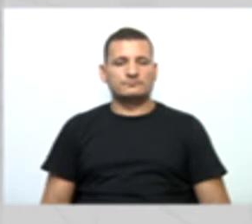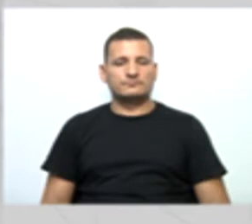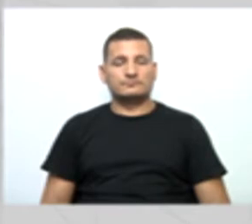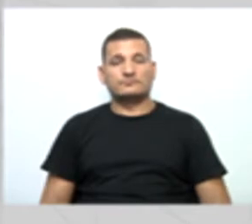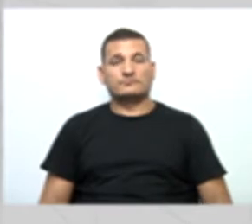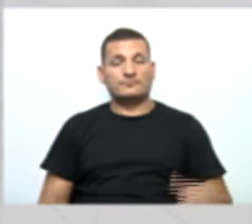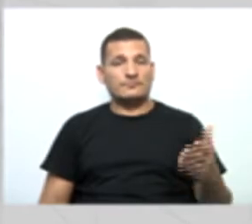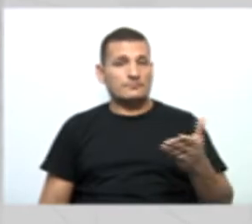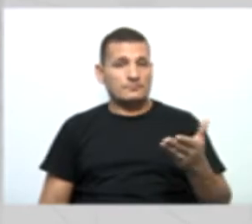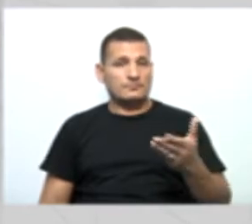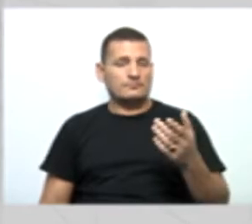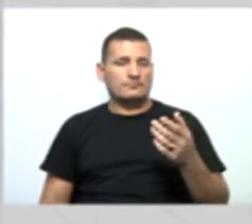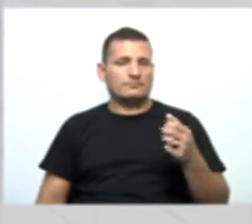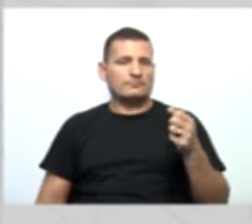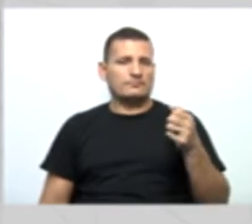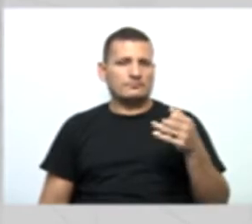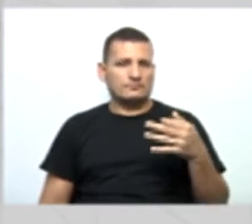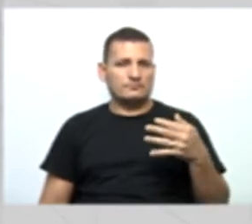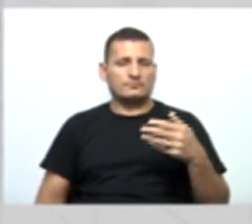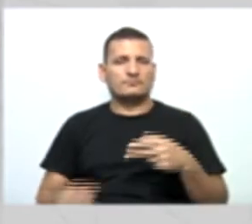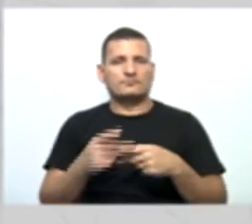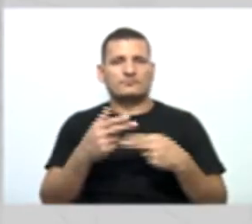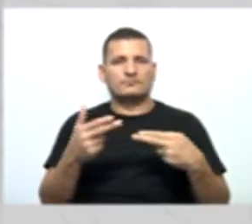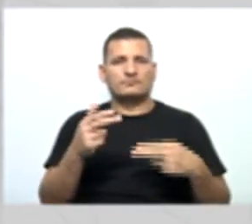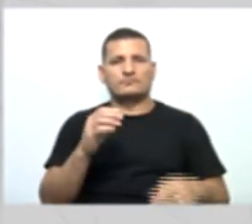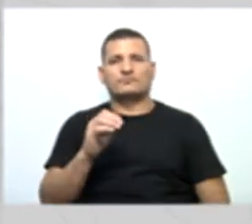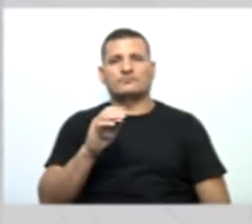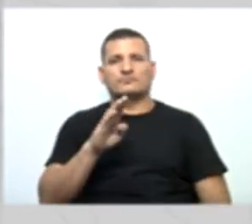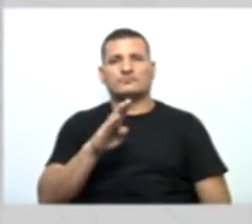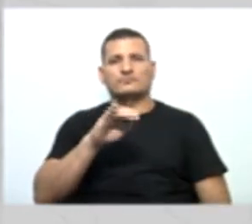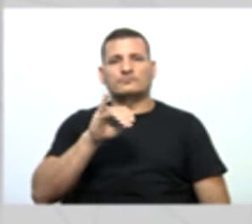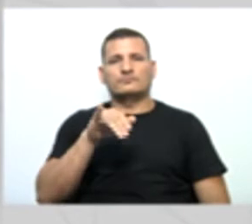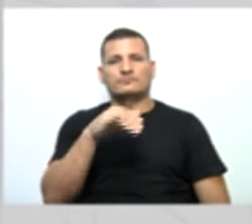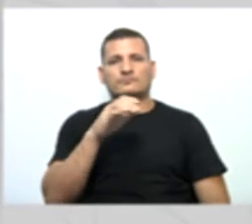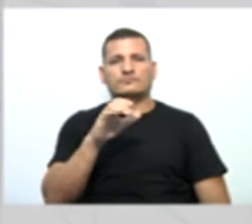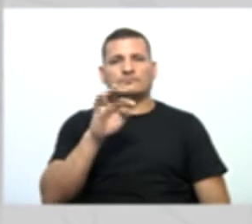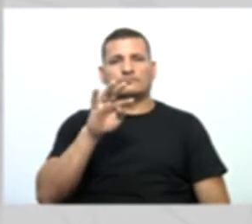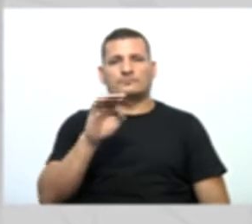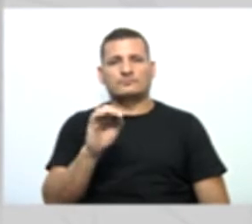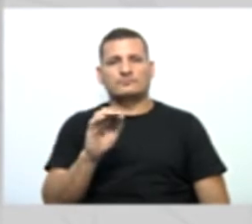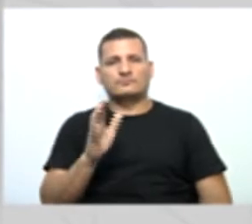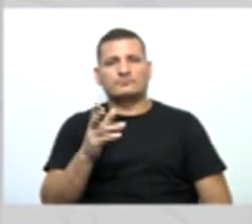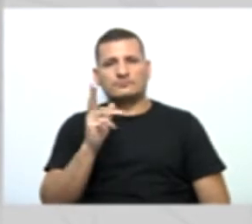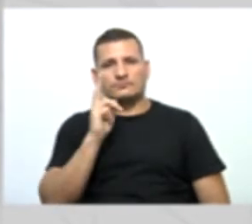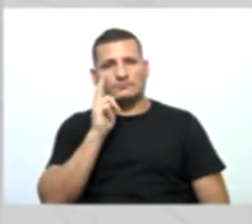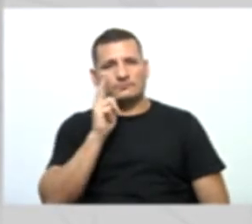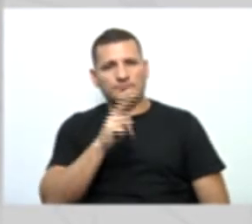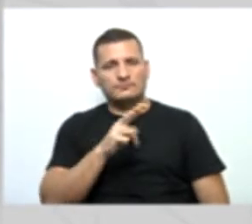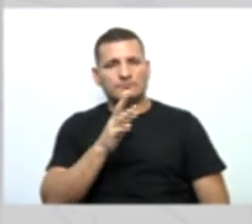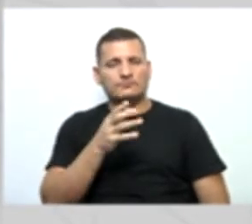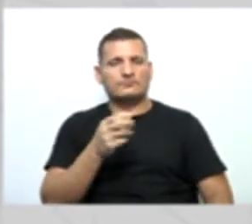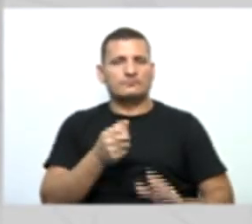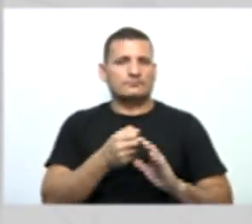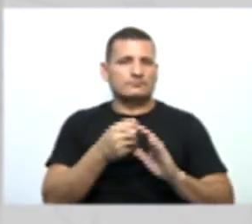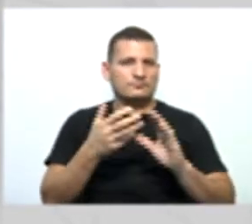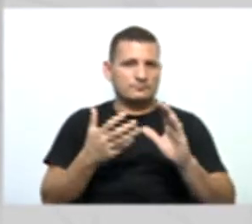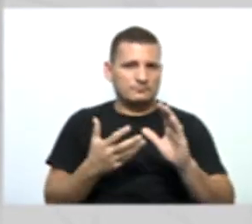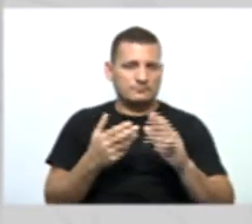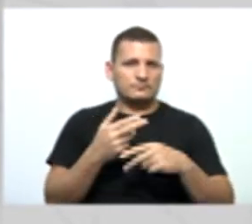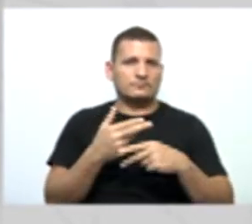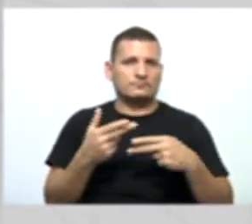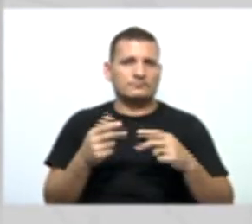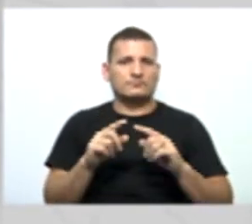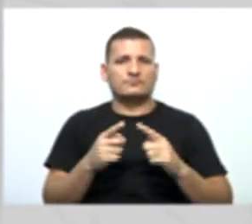Agora nós vamos tratar sobre objeto. Nós já vimos aqui um pouco, né, sobre as características de um objeto, mas nós